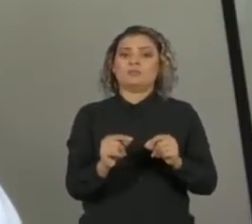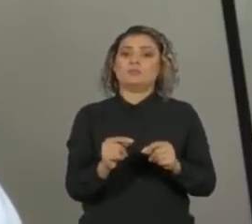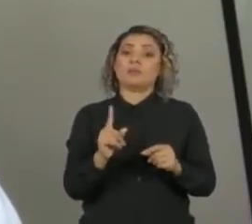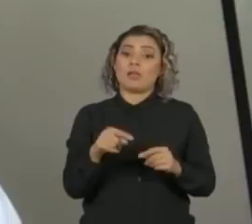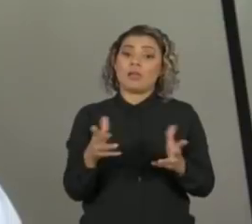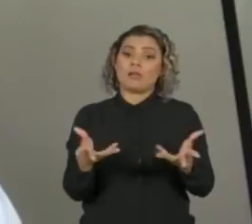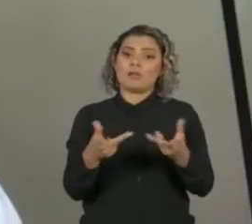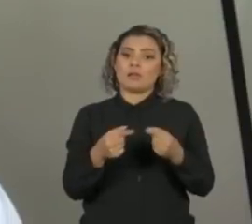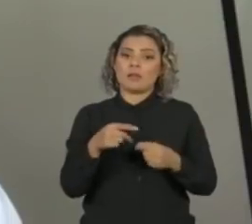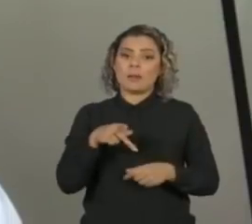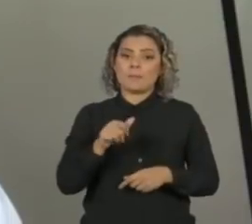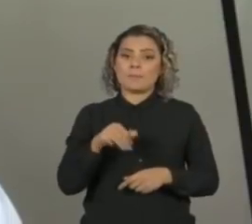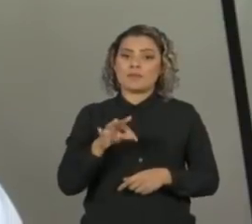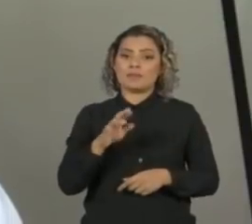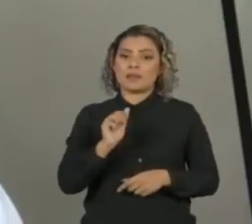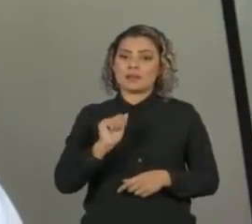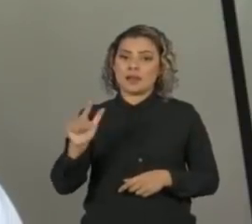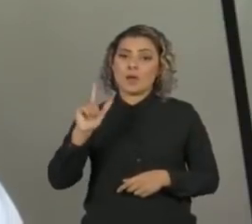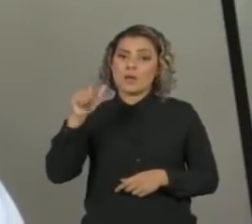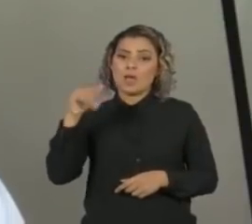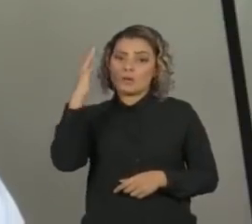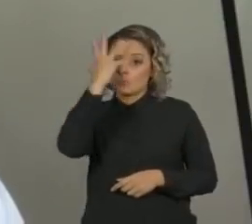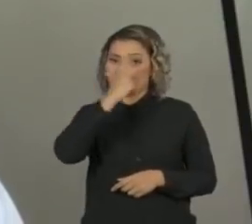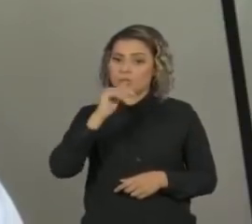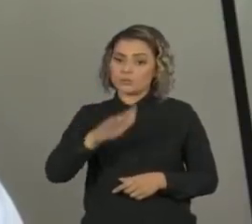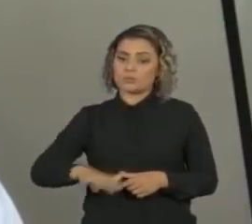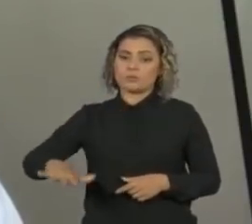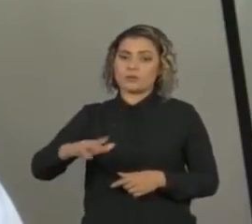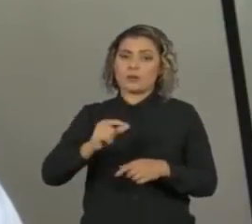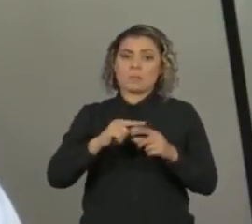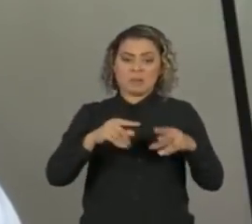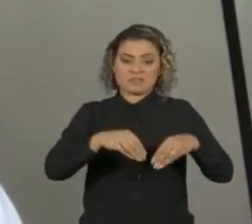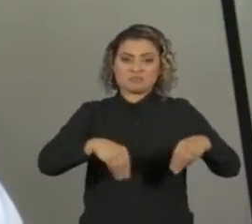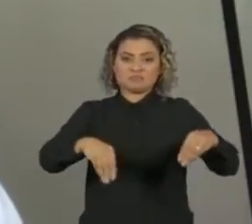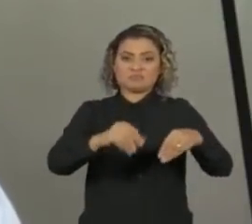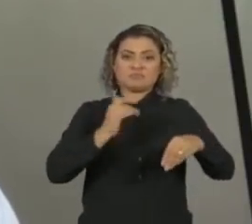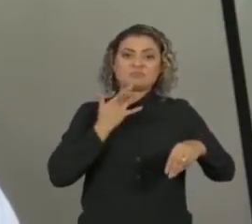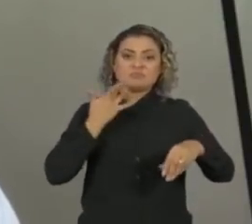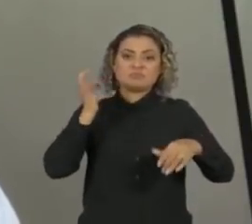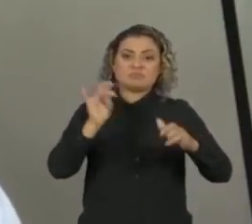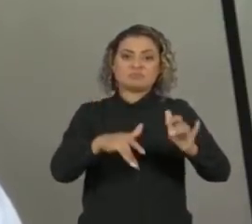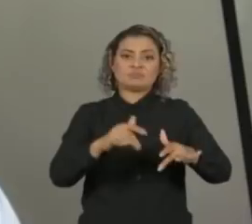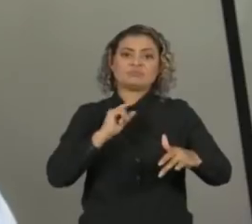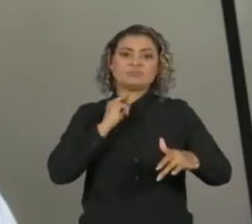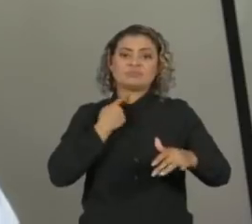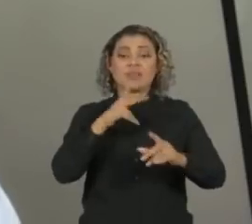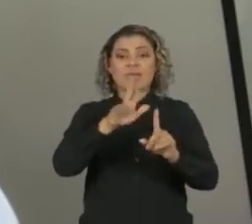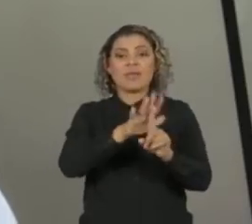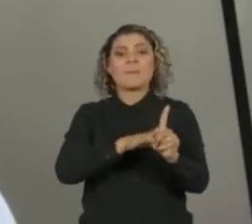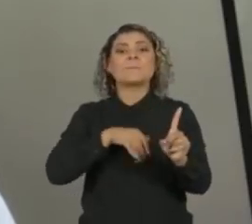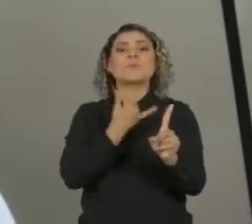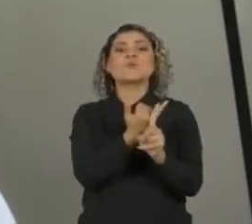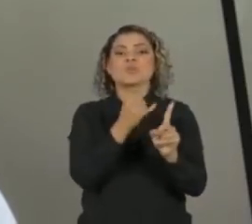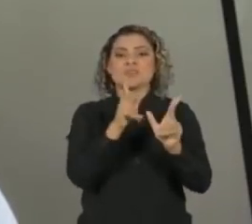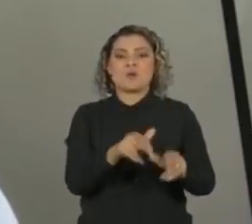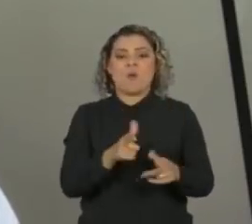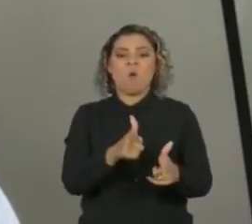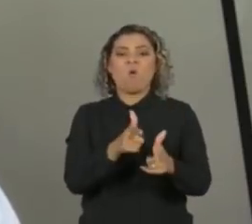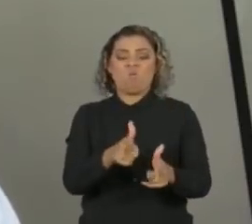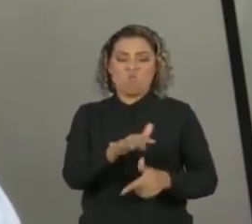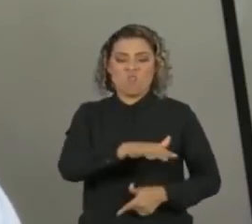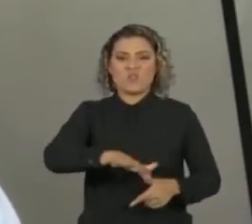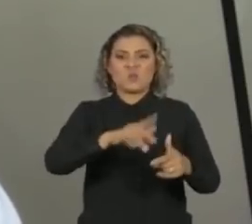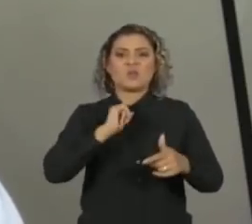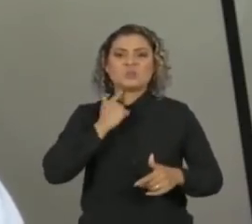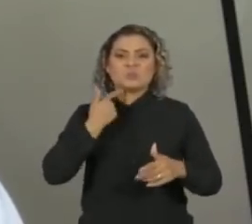porque o Pantanal do Mato Grosso é um lugar bonito, porém um apelido como se fosse um bullying, porque é um pântano